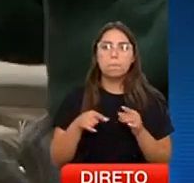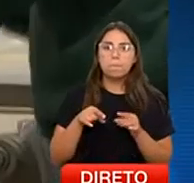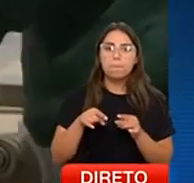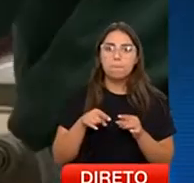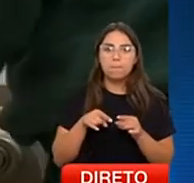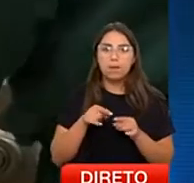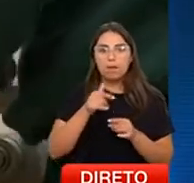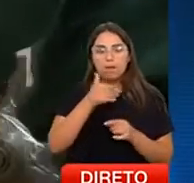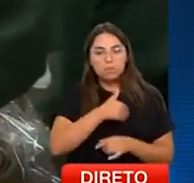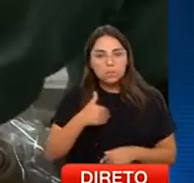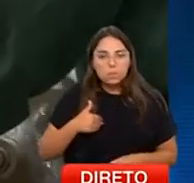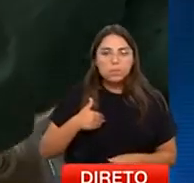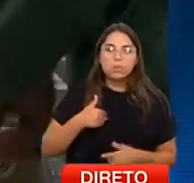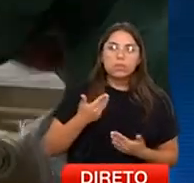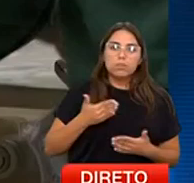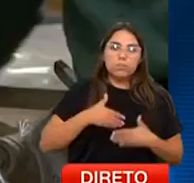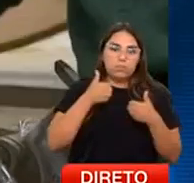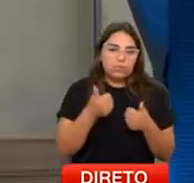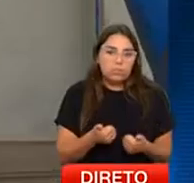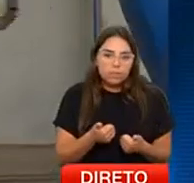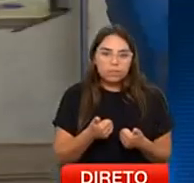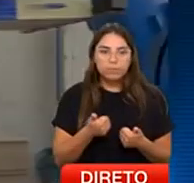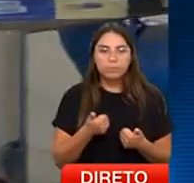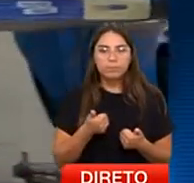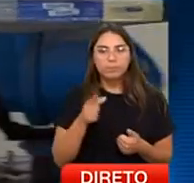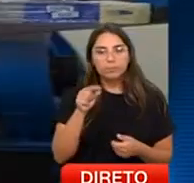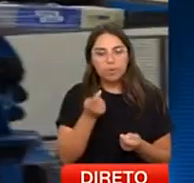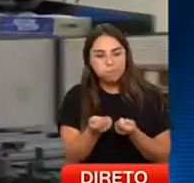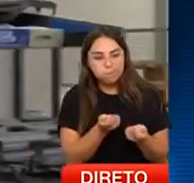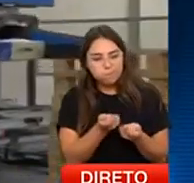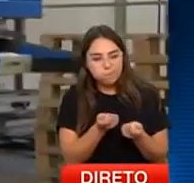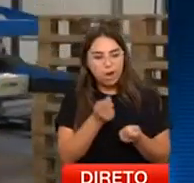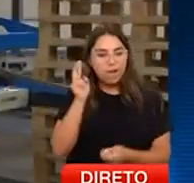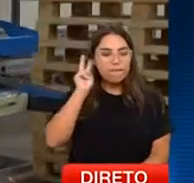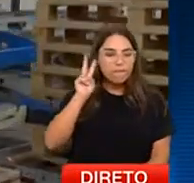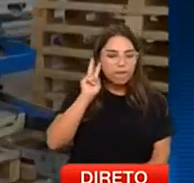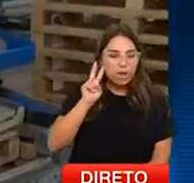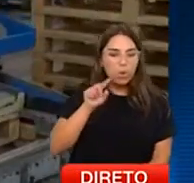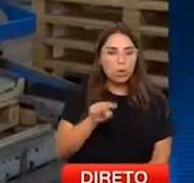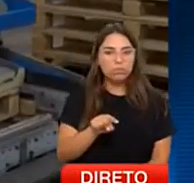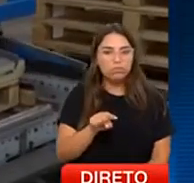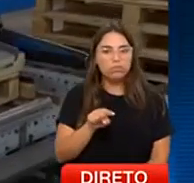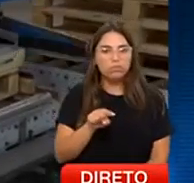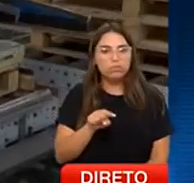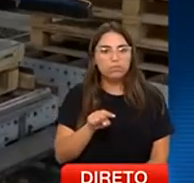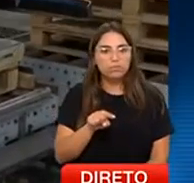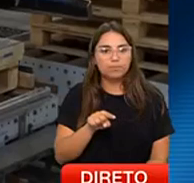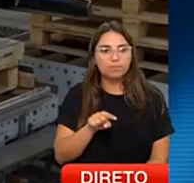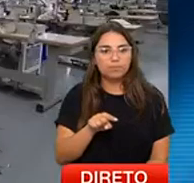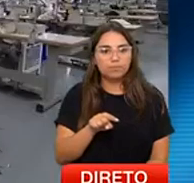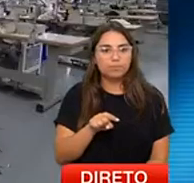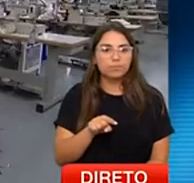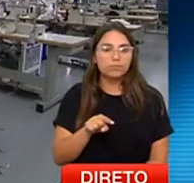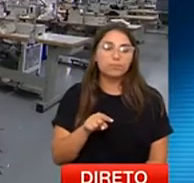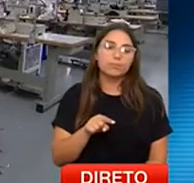da saúde e do bem-estar da forma como há um alinhamento entre a organização e aquilo que são valores e princípios que também se têm naquilo que é uma dimensão mais mais